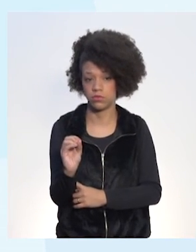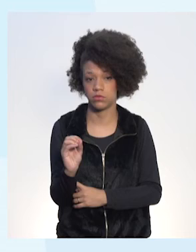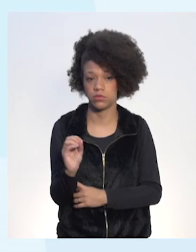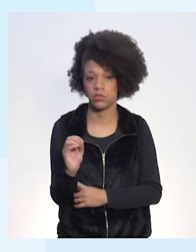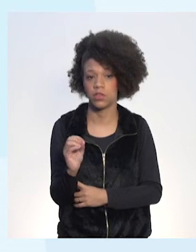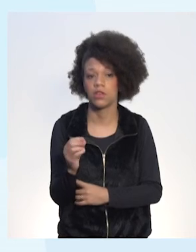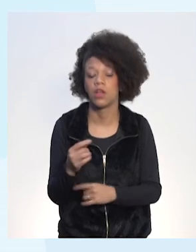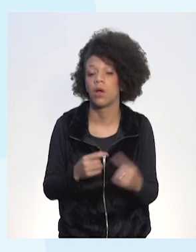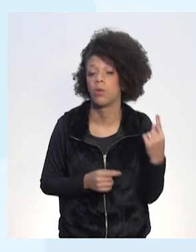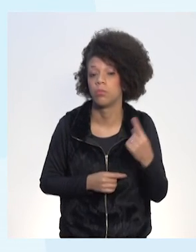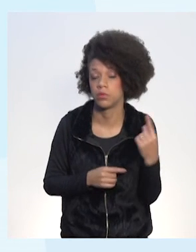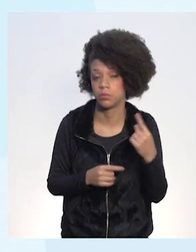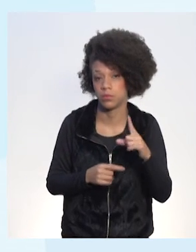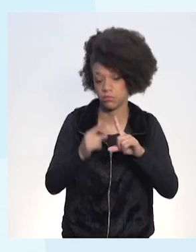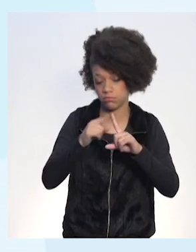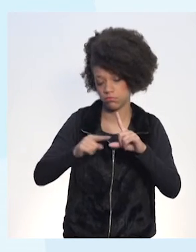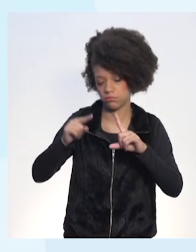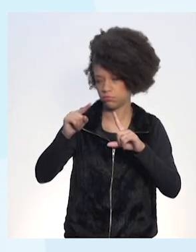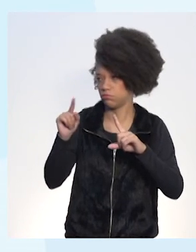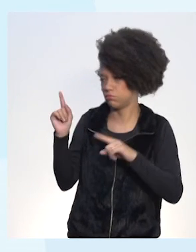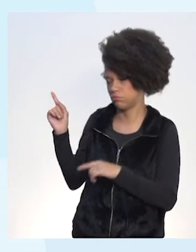que é esse primeiro ângulo aqui,